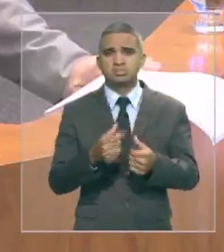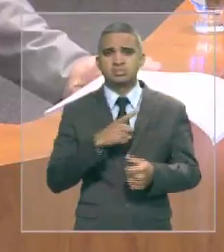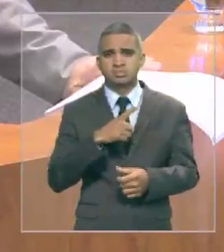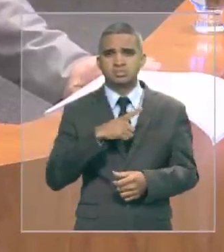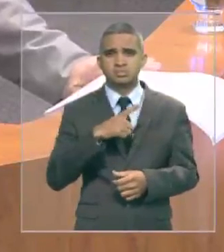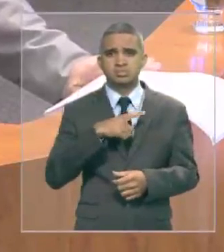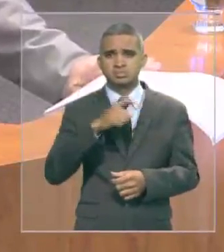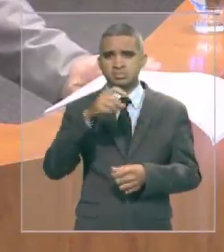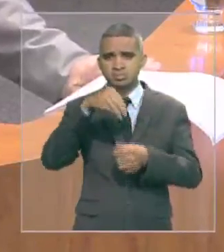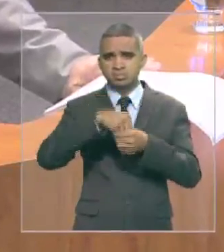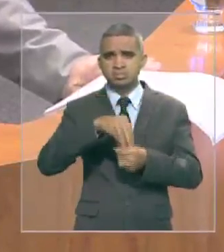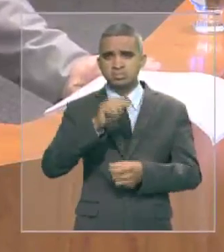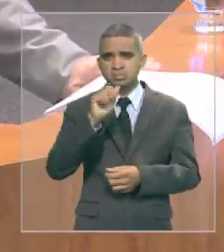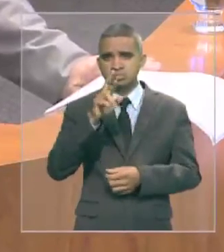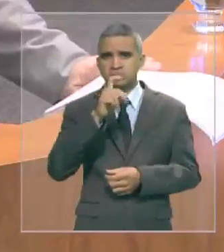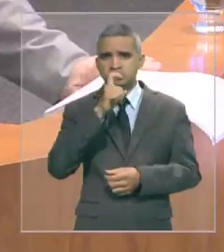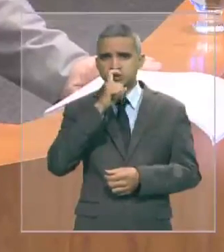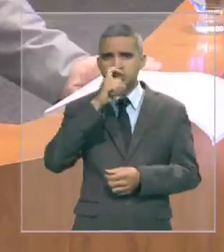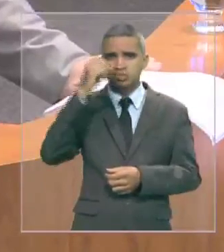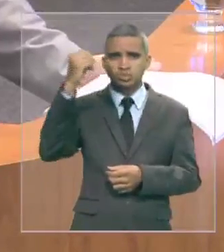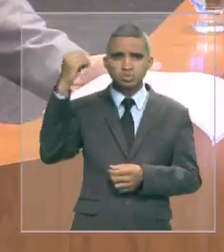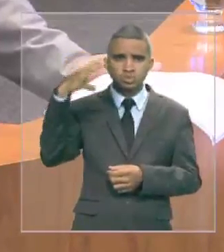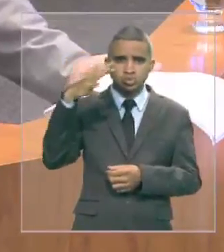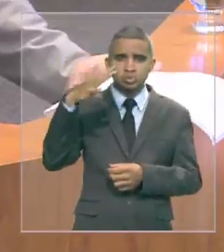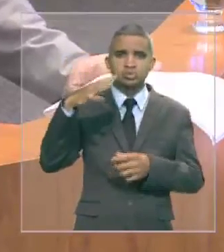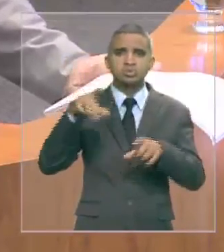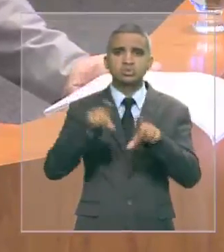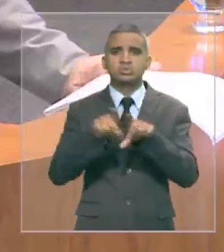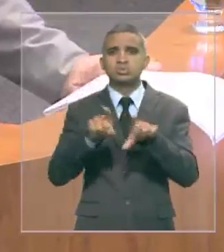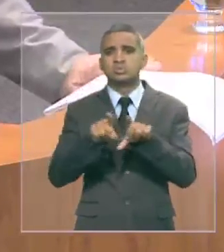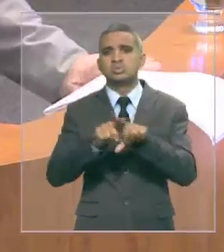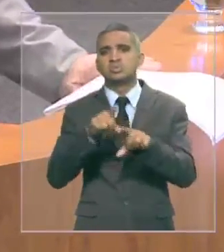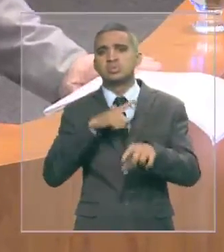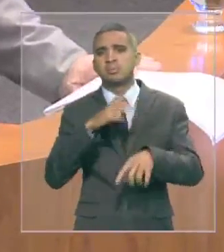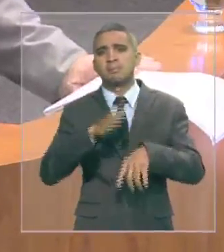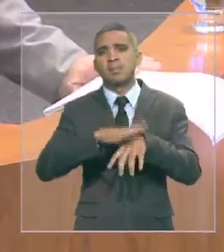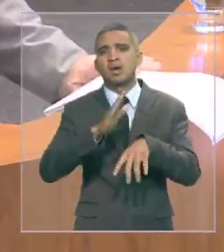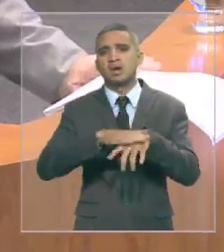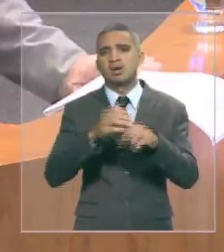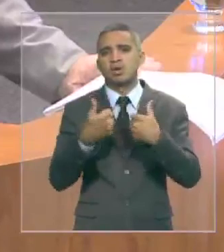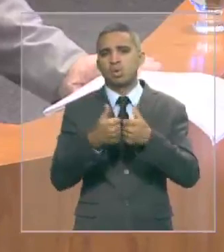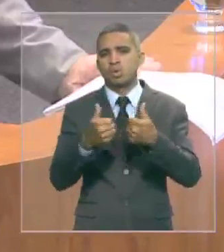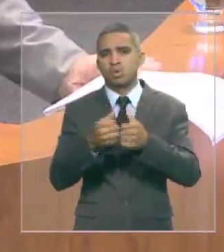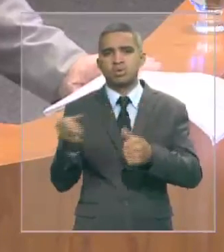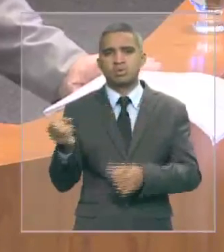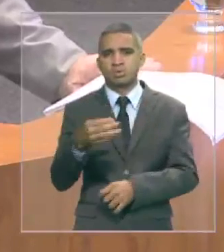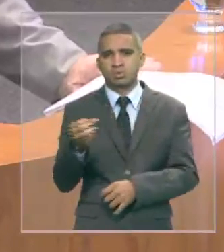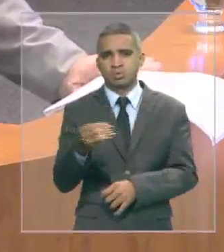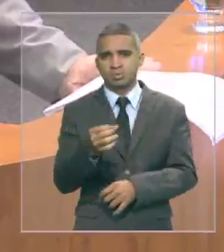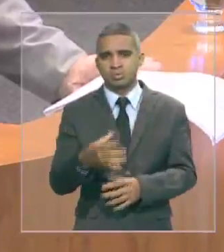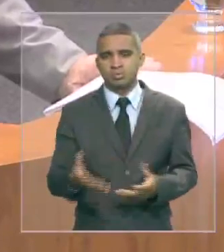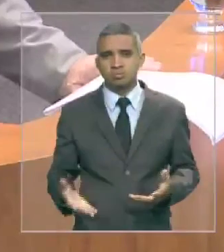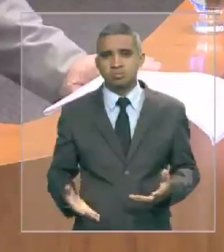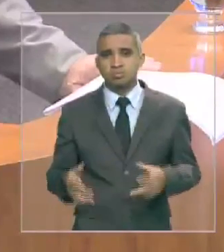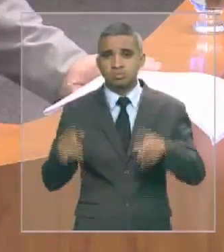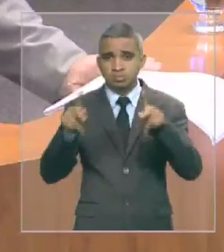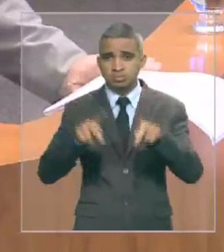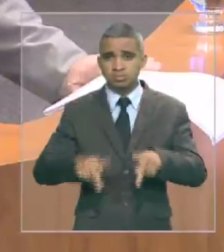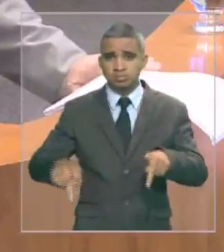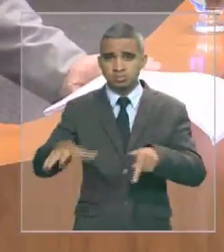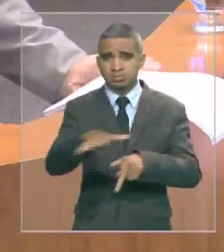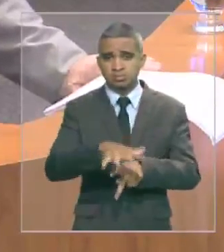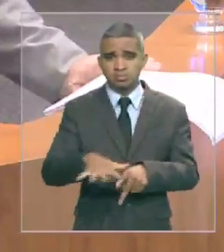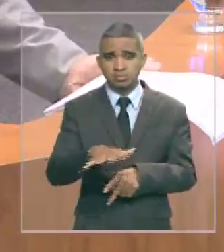com acessibilidade, maior quantidade de ônibus novos, para que a população,